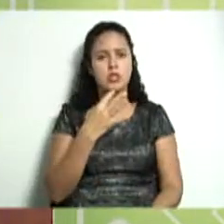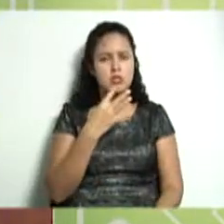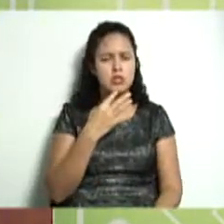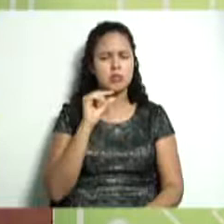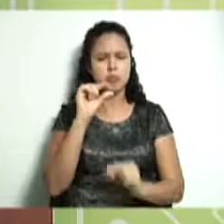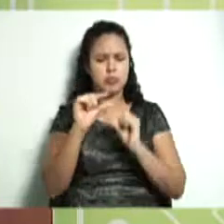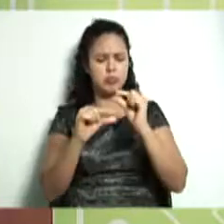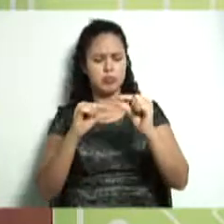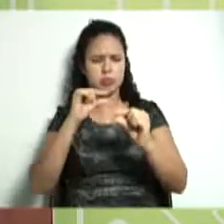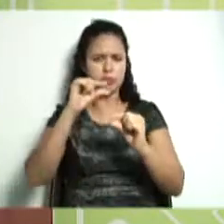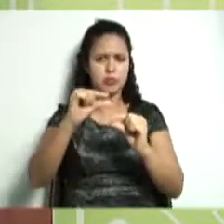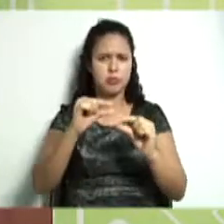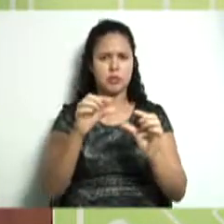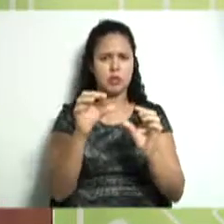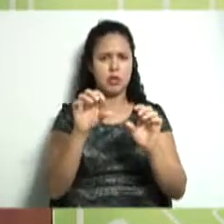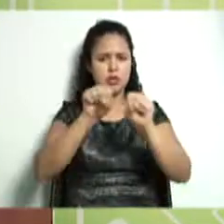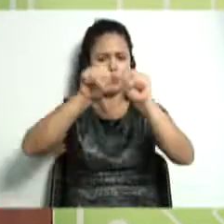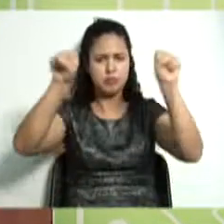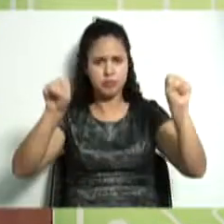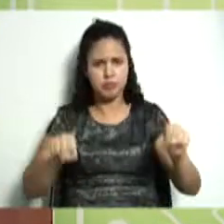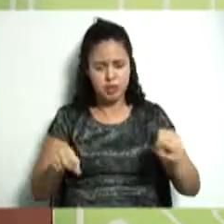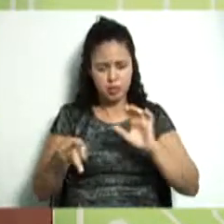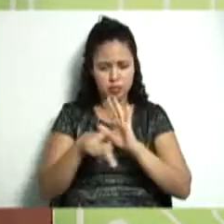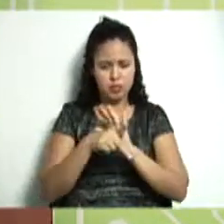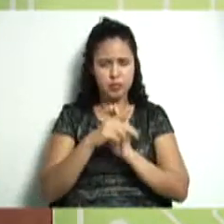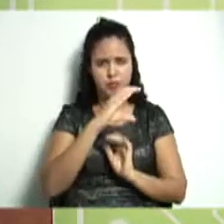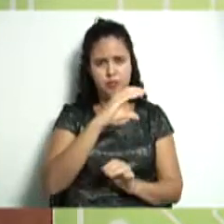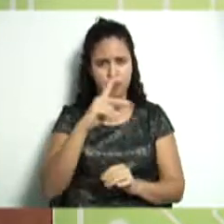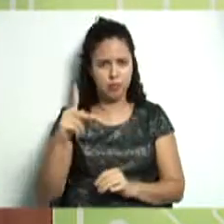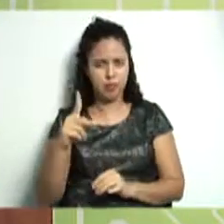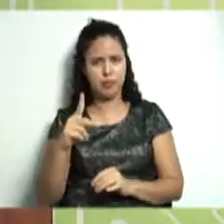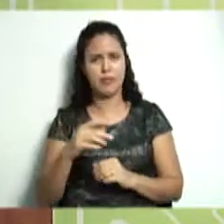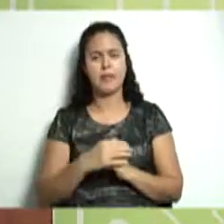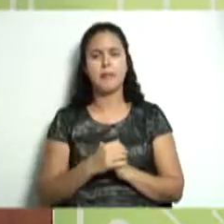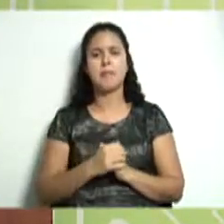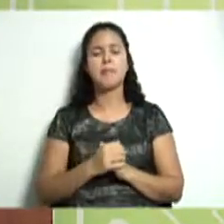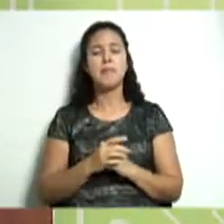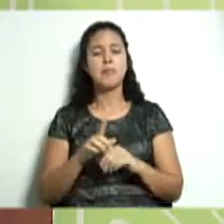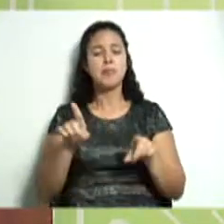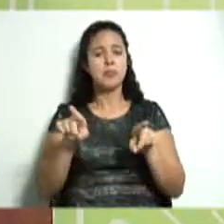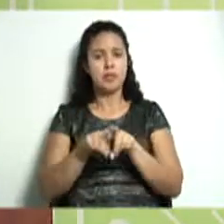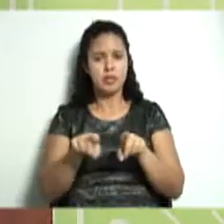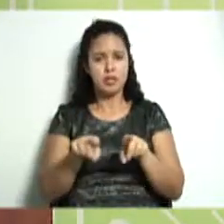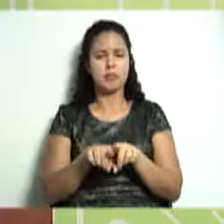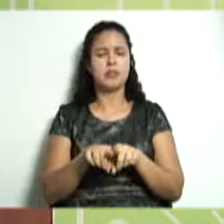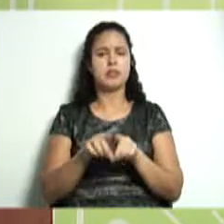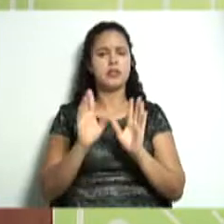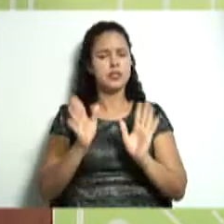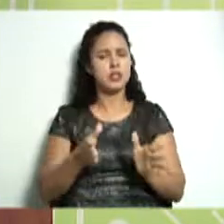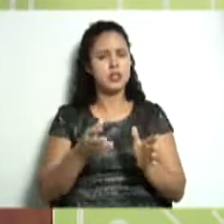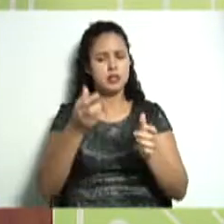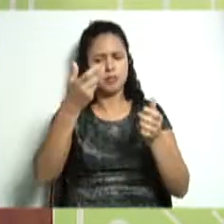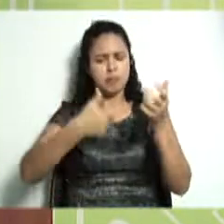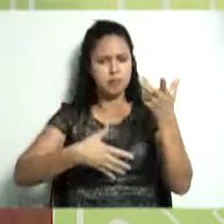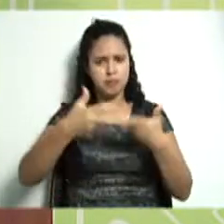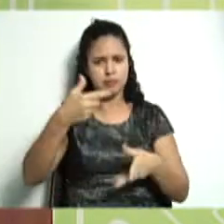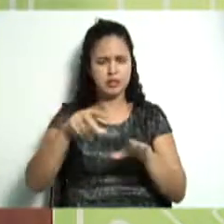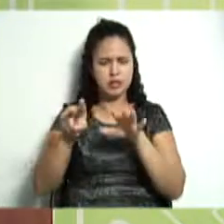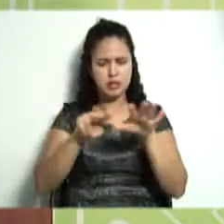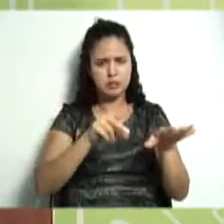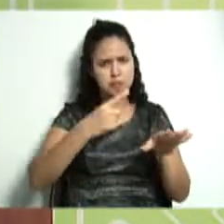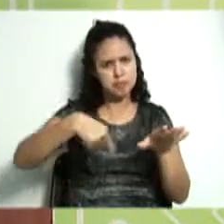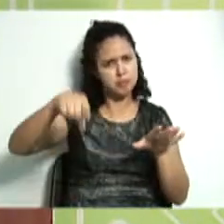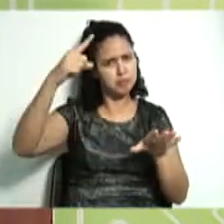pouco mais dessa estrutura do cooperativismo. Quero resgatar aqui as aulas passadas, que a gente sempre